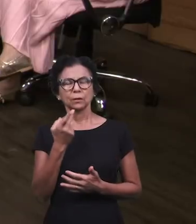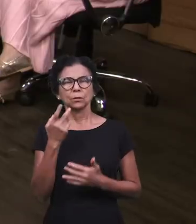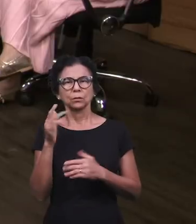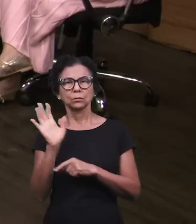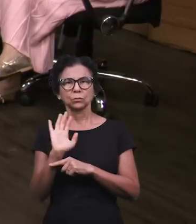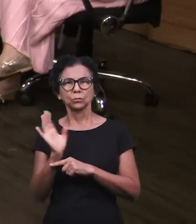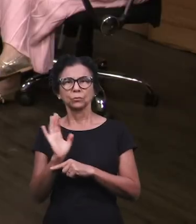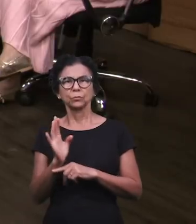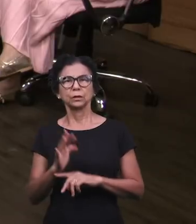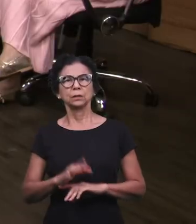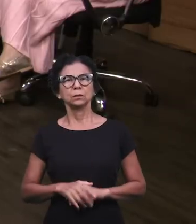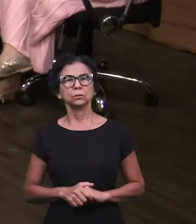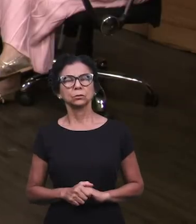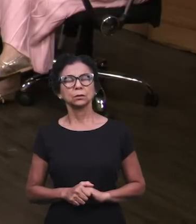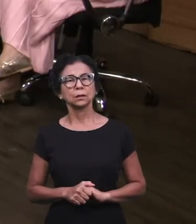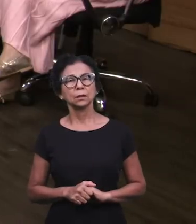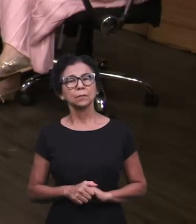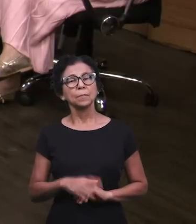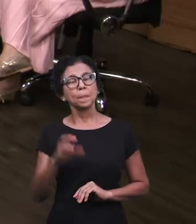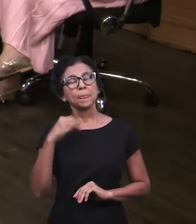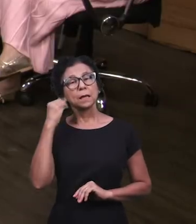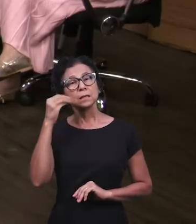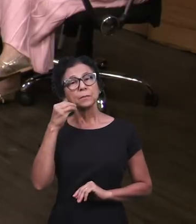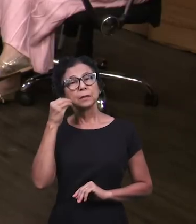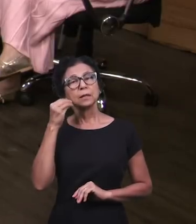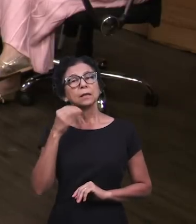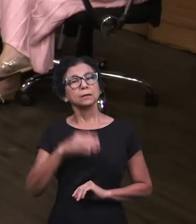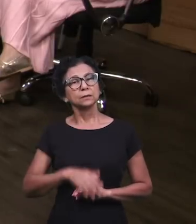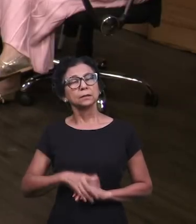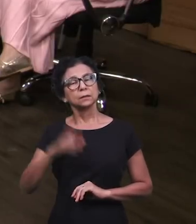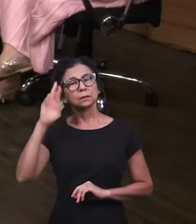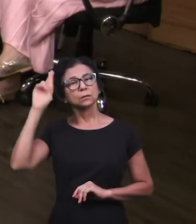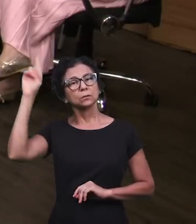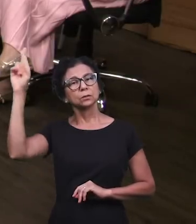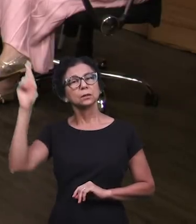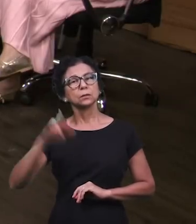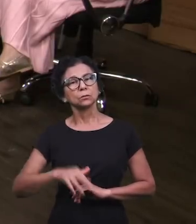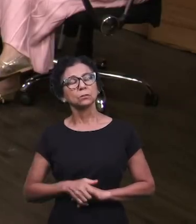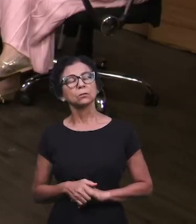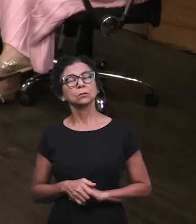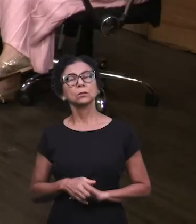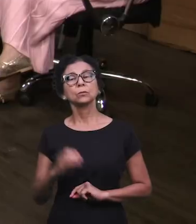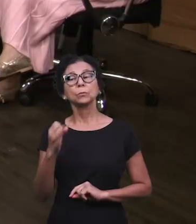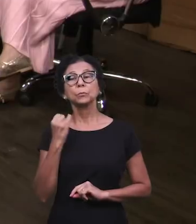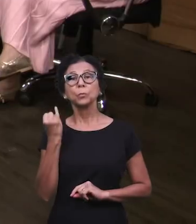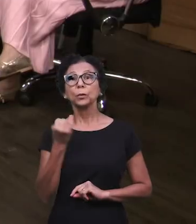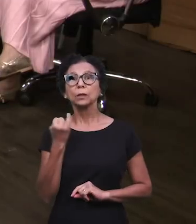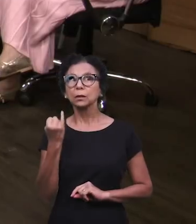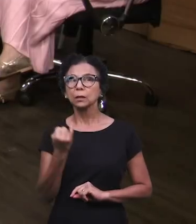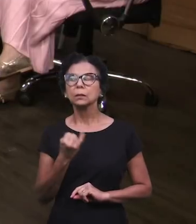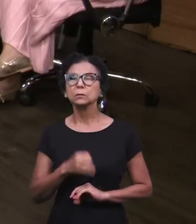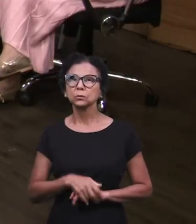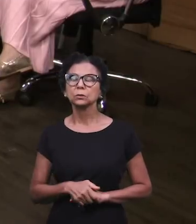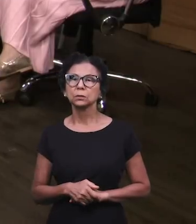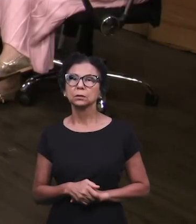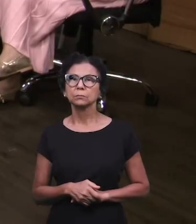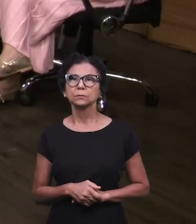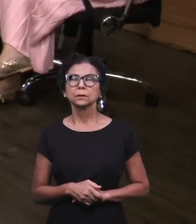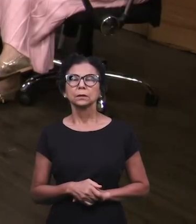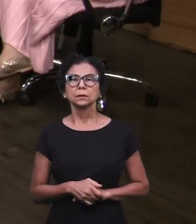sinal da experiência dele com o Senhor. Da conversão, né? Da conversão dessa dele. pessoa. Para você ver a importância de se resolver uma situação Sem como dúvida.